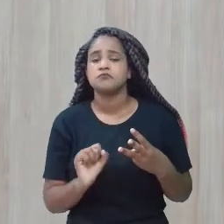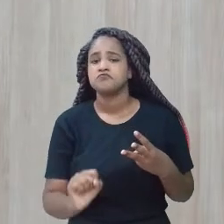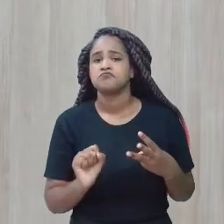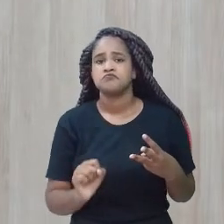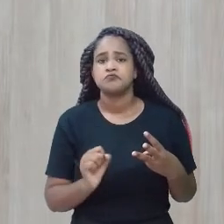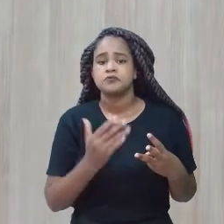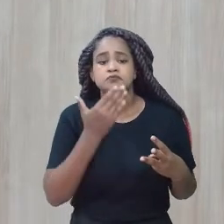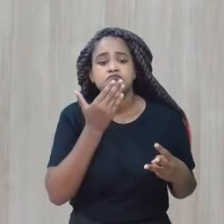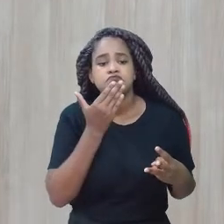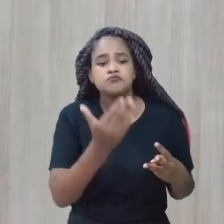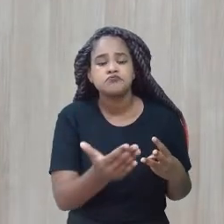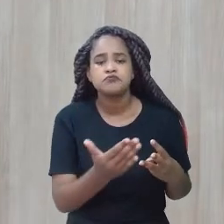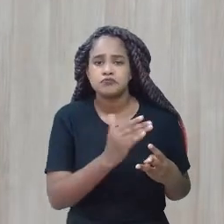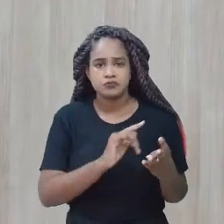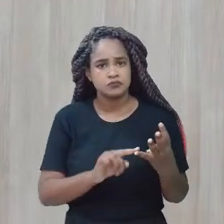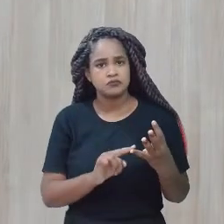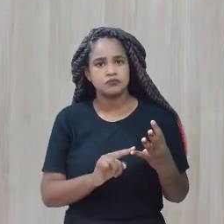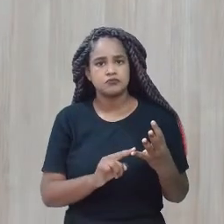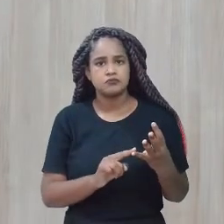de solicitação,